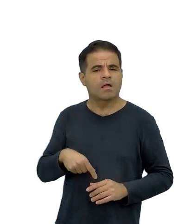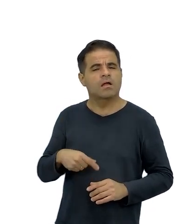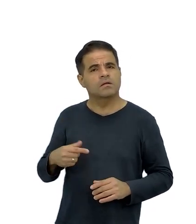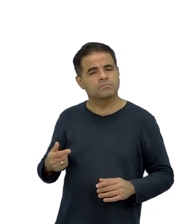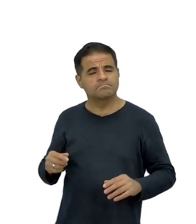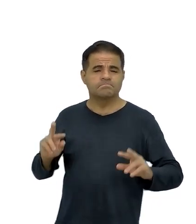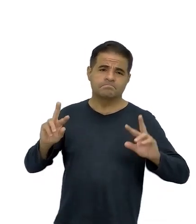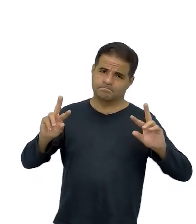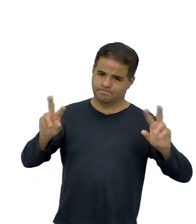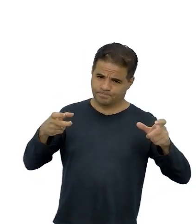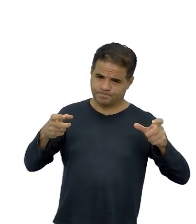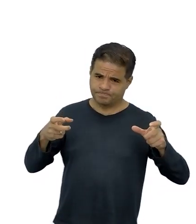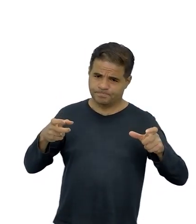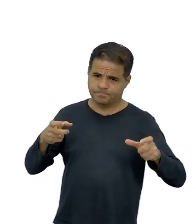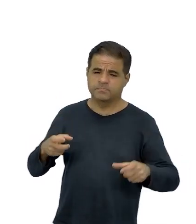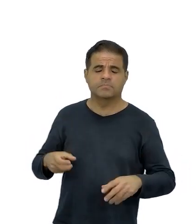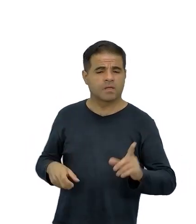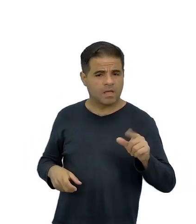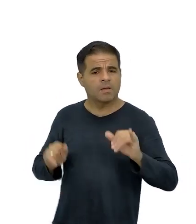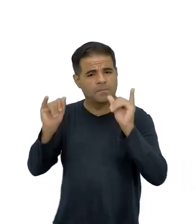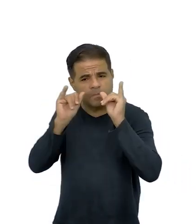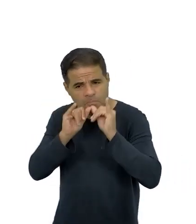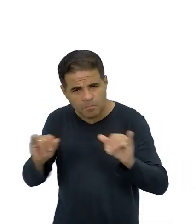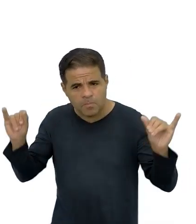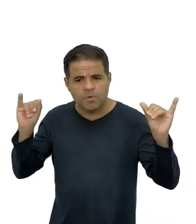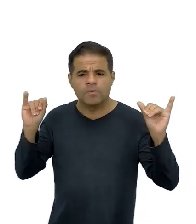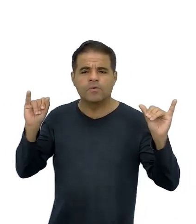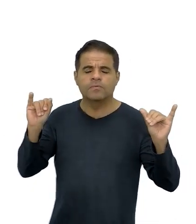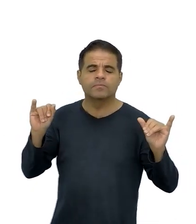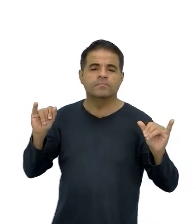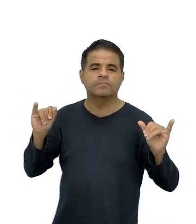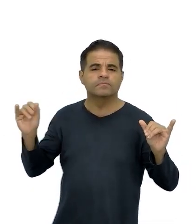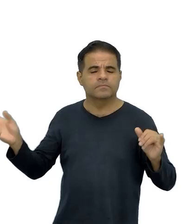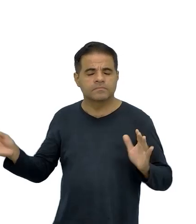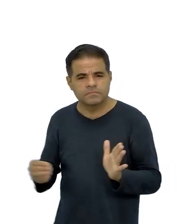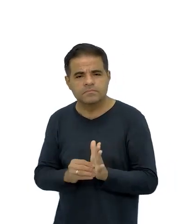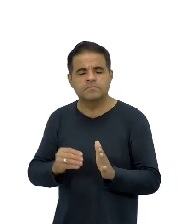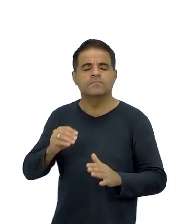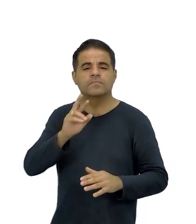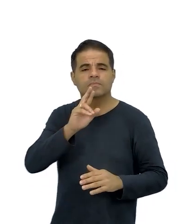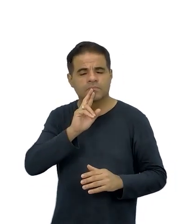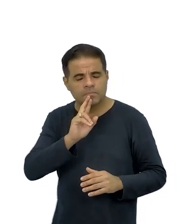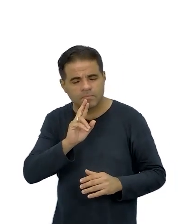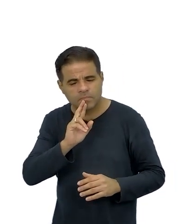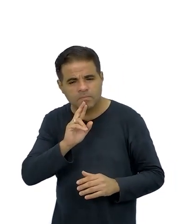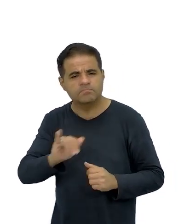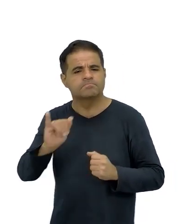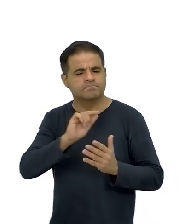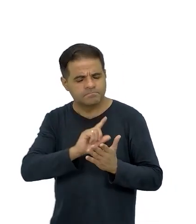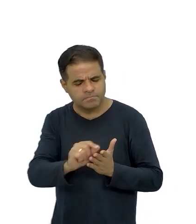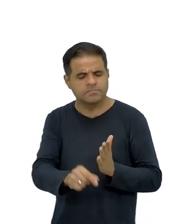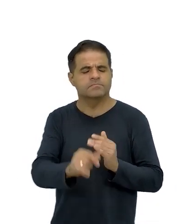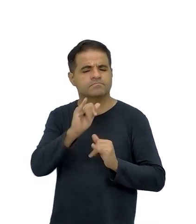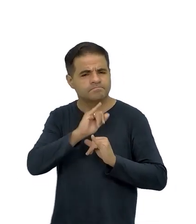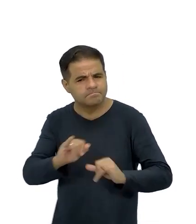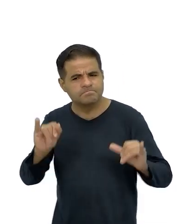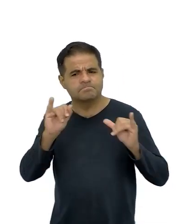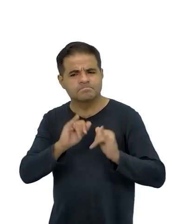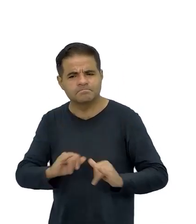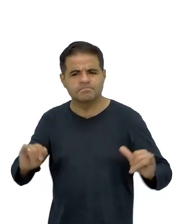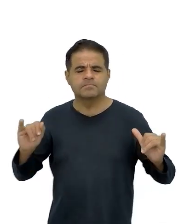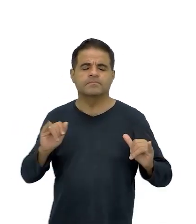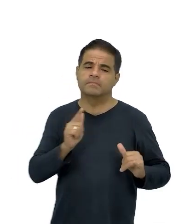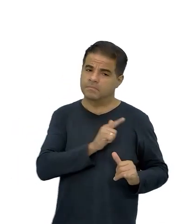as aspas, como é o caso de notícias, né? Das notícias, das reportagens, dos artigos de divulgação